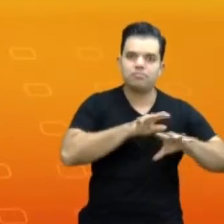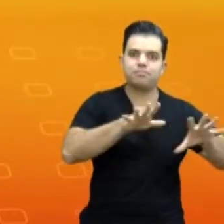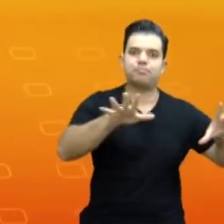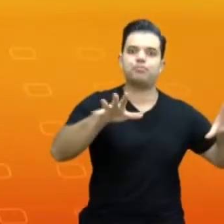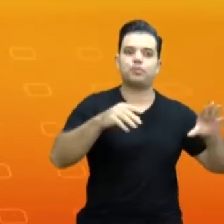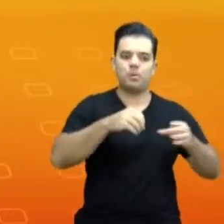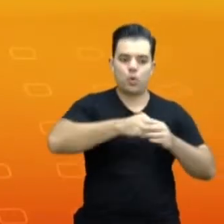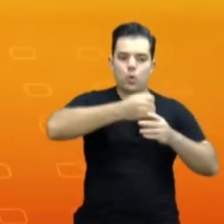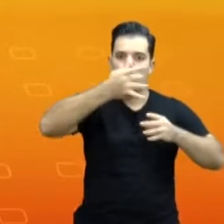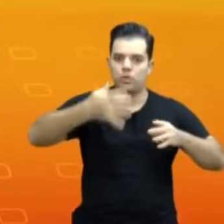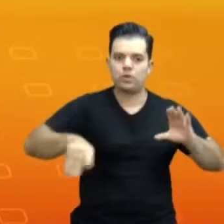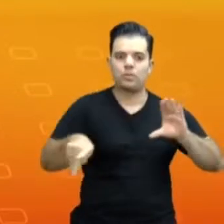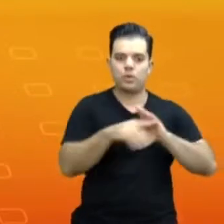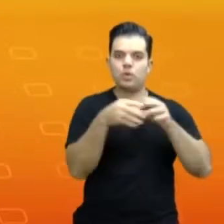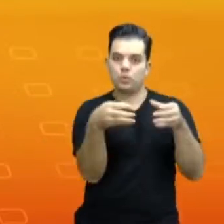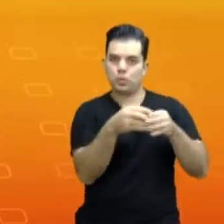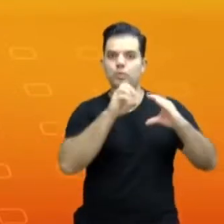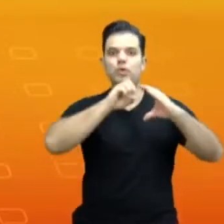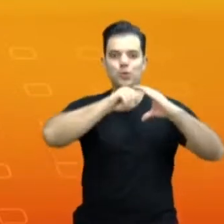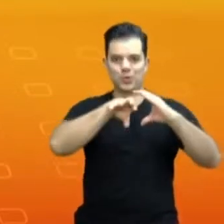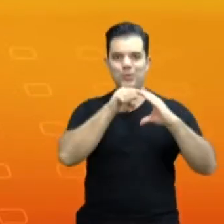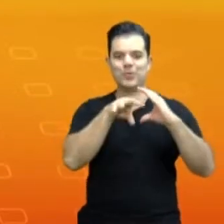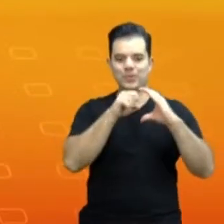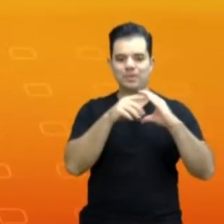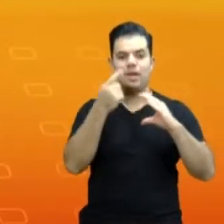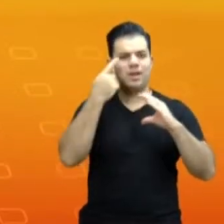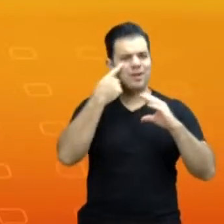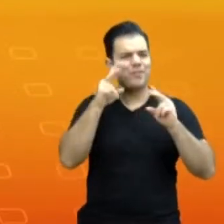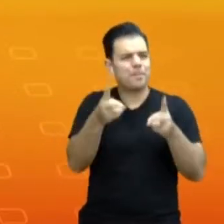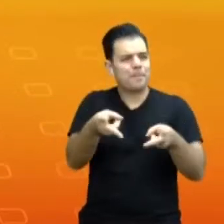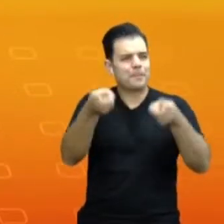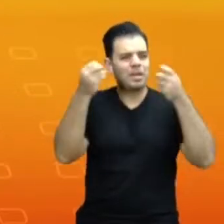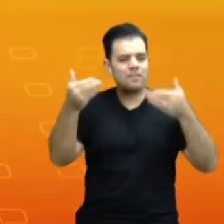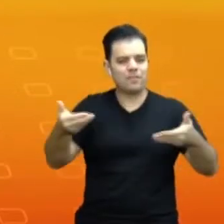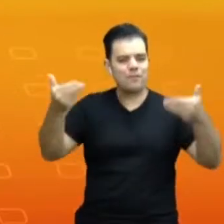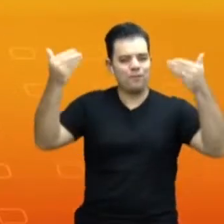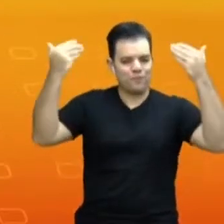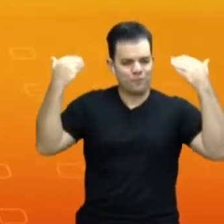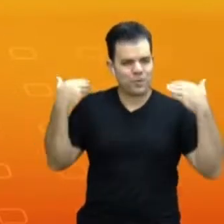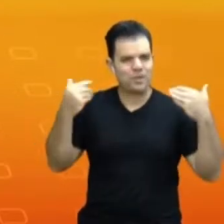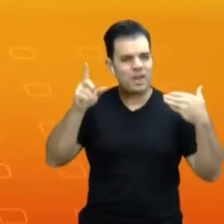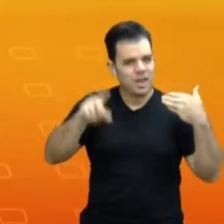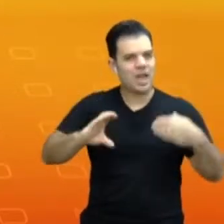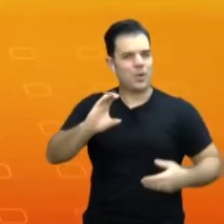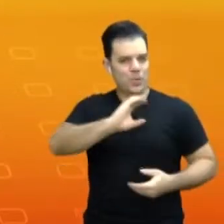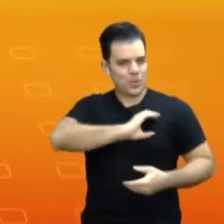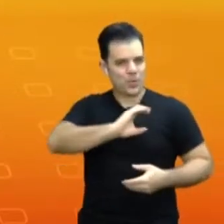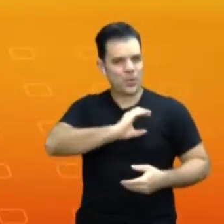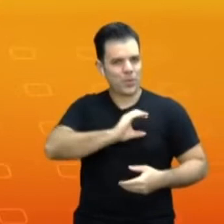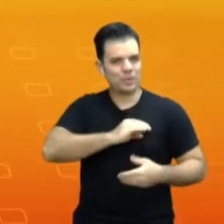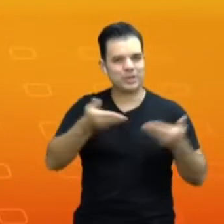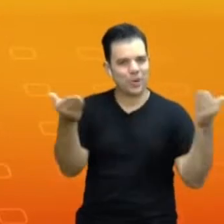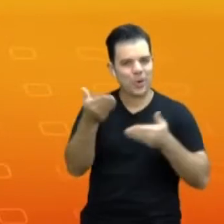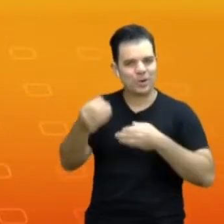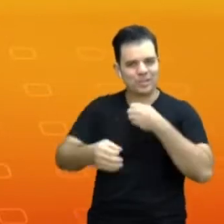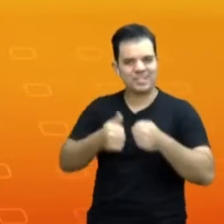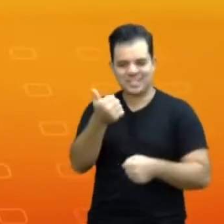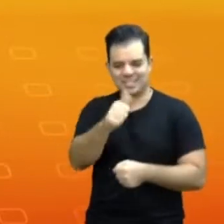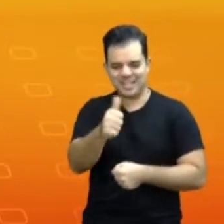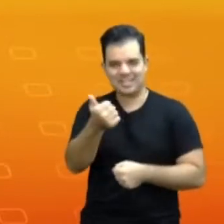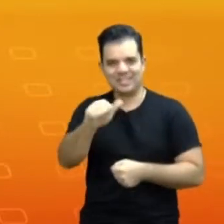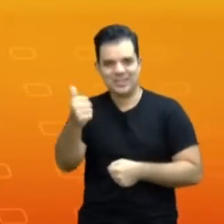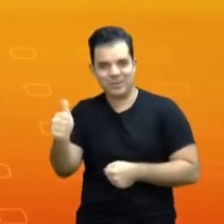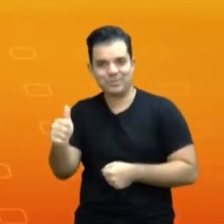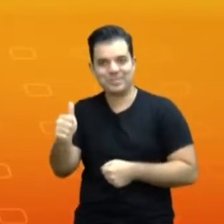Globo. Gilberto, prazer. Já vi que você está aí no fundo com a em homenagem ao aniversário do Corinthians hoje. Enfim, muito